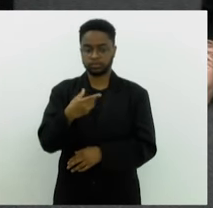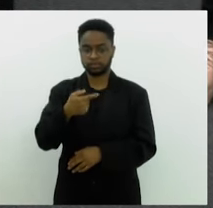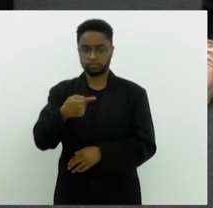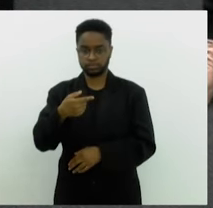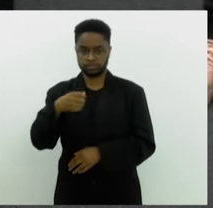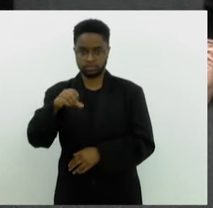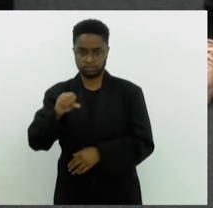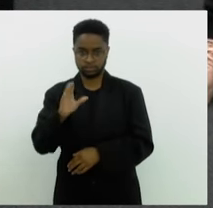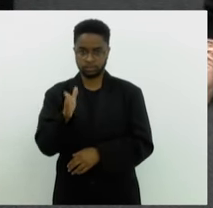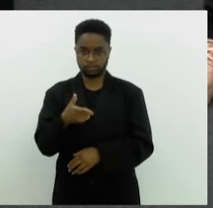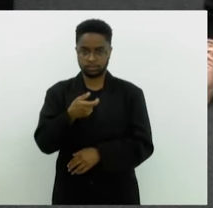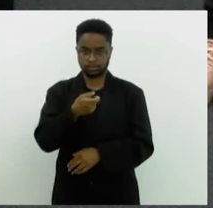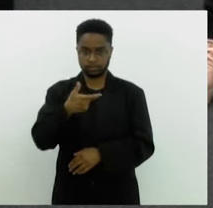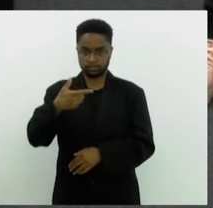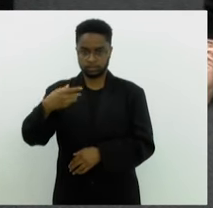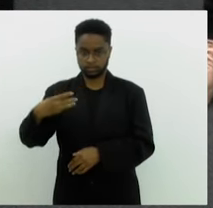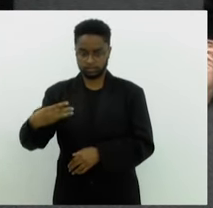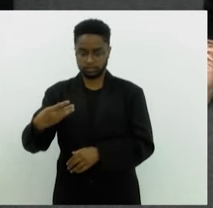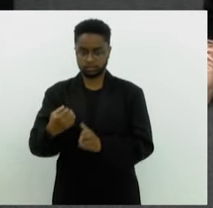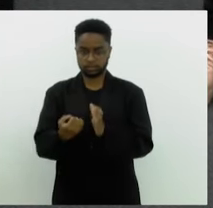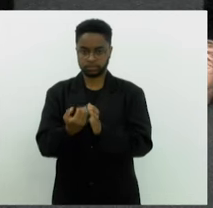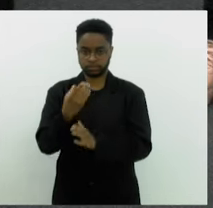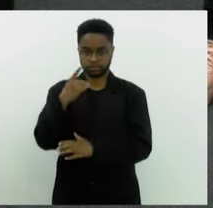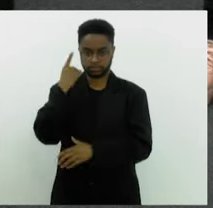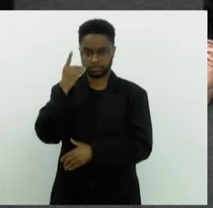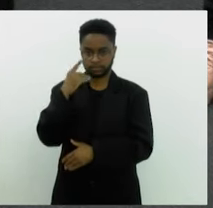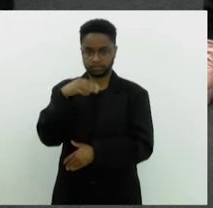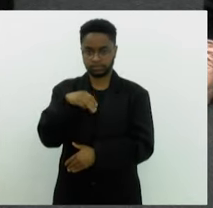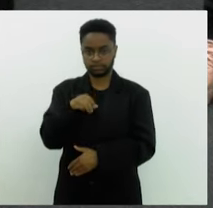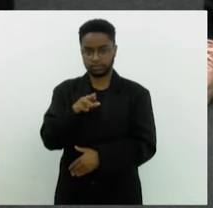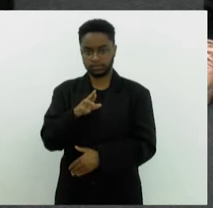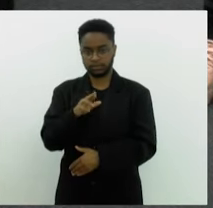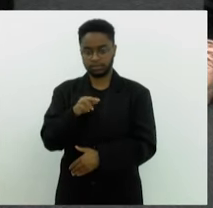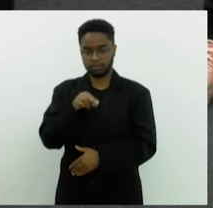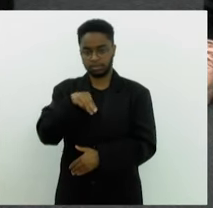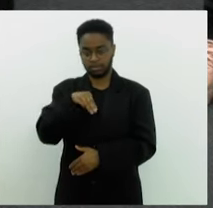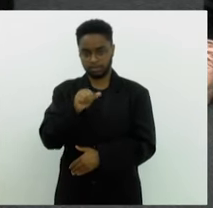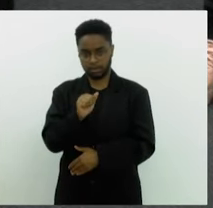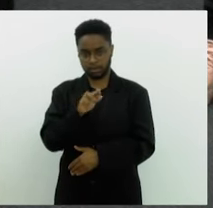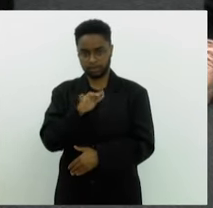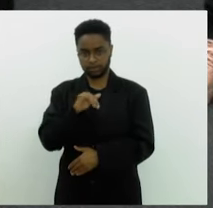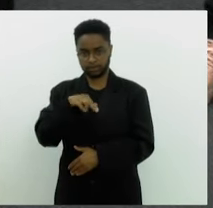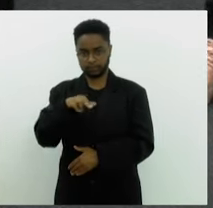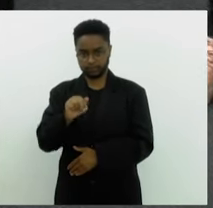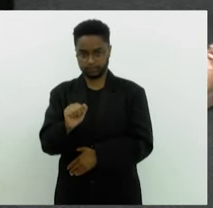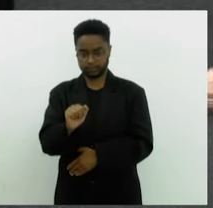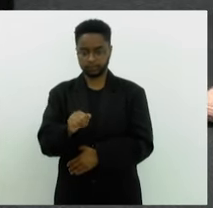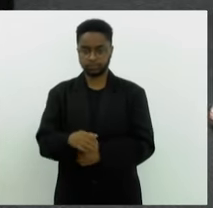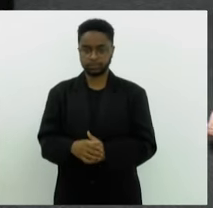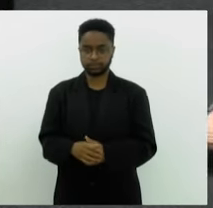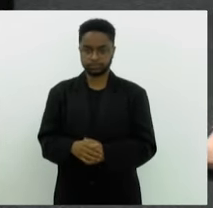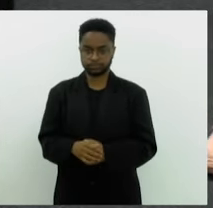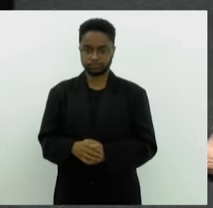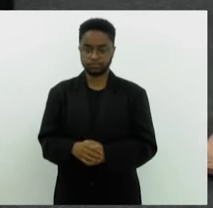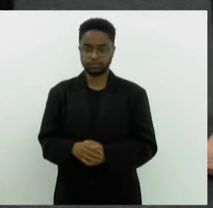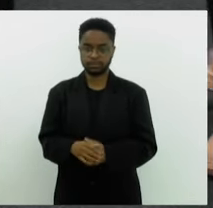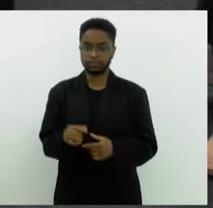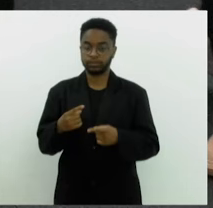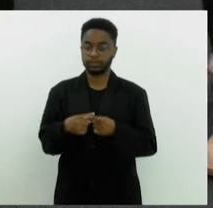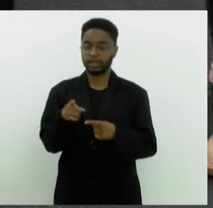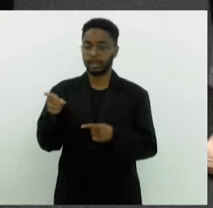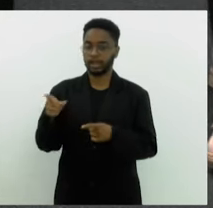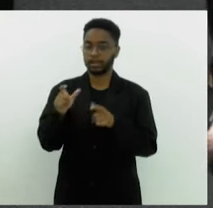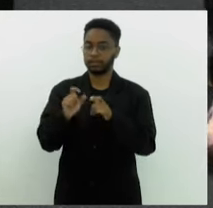1379 de 2023, de autoria da deputada Marina do MST. Ela permite